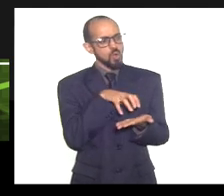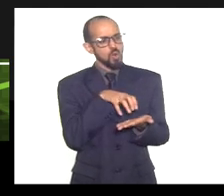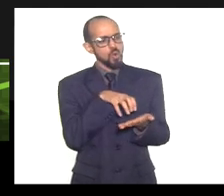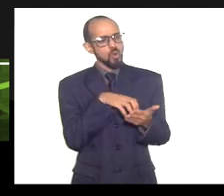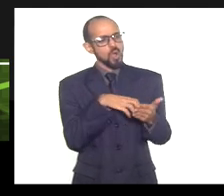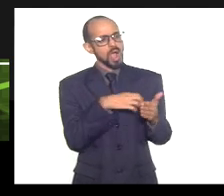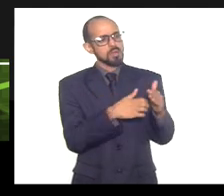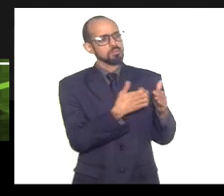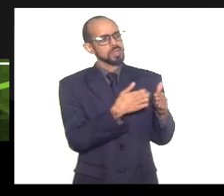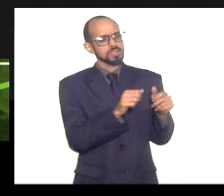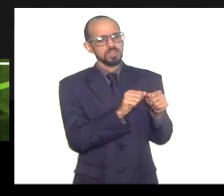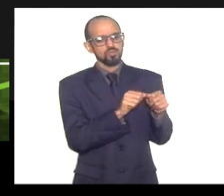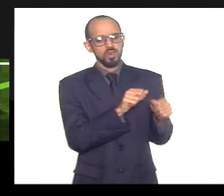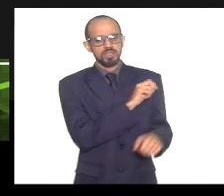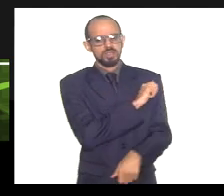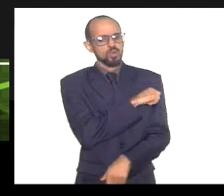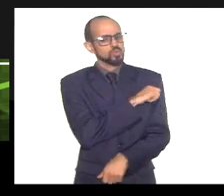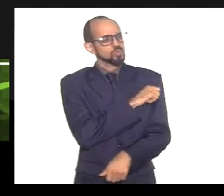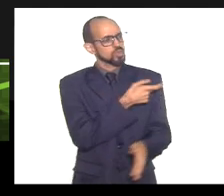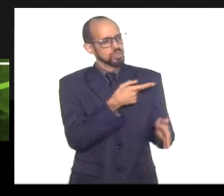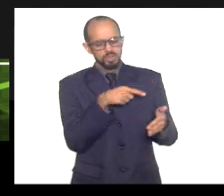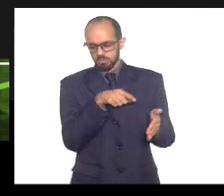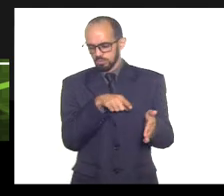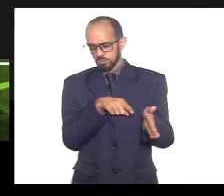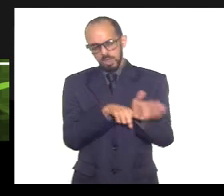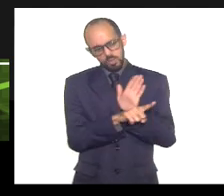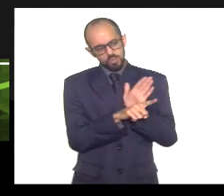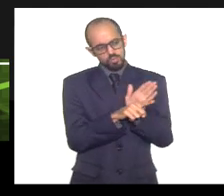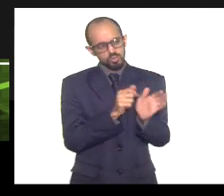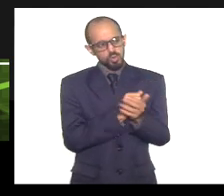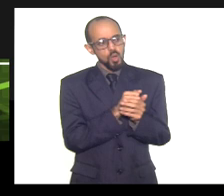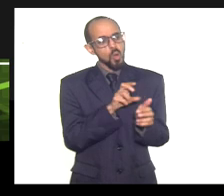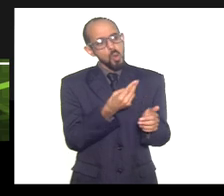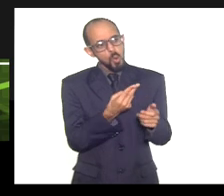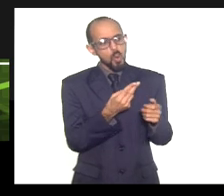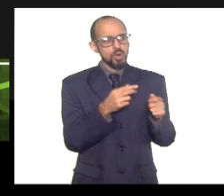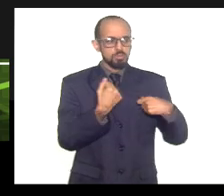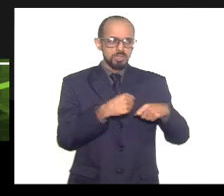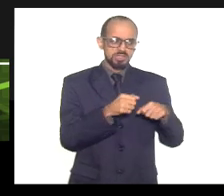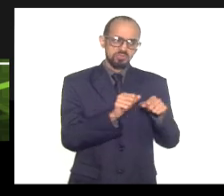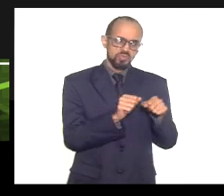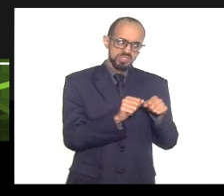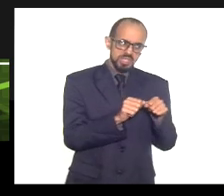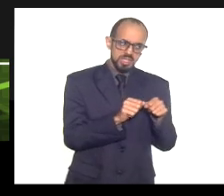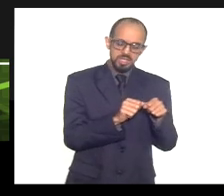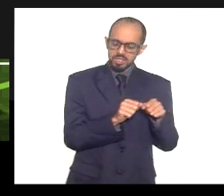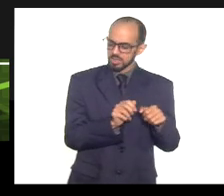quais são os órgãos que fazem essas auditorias operacionais ou que deveriam fazer?